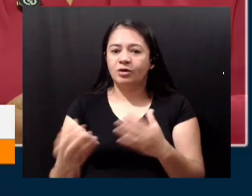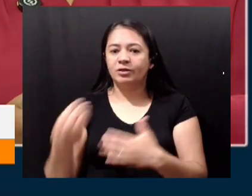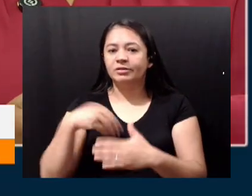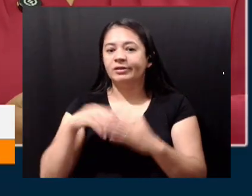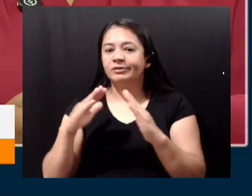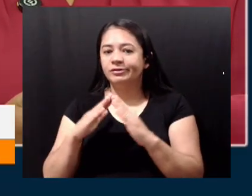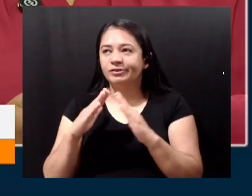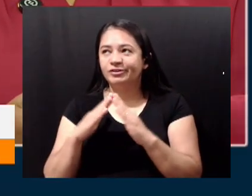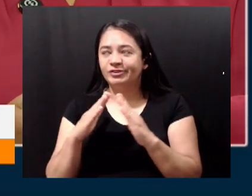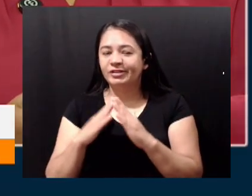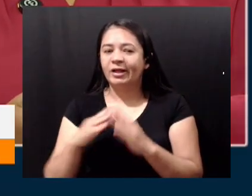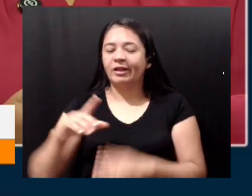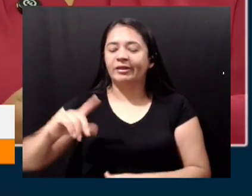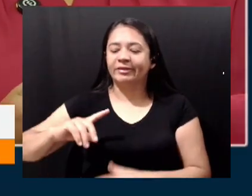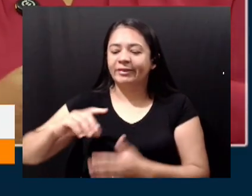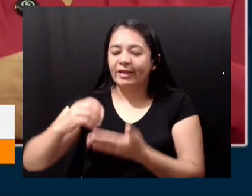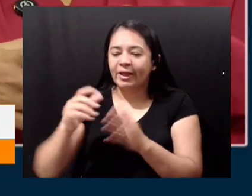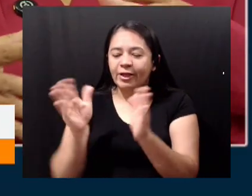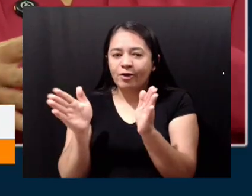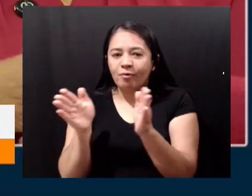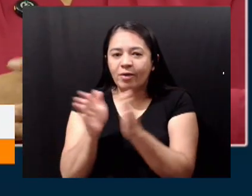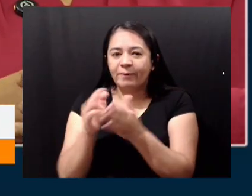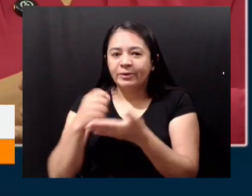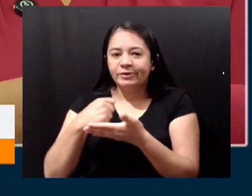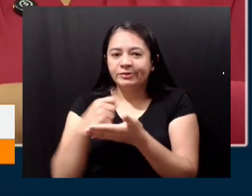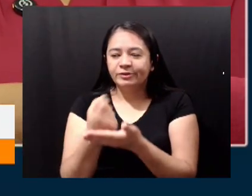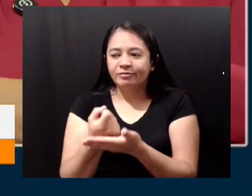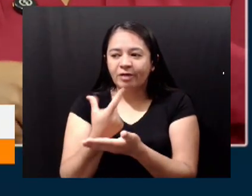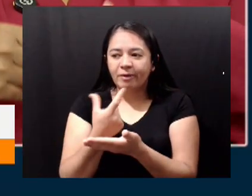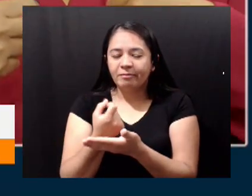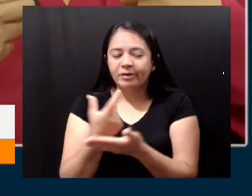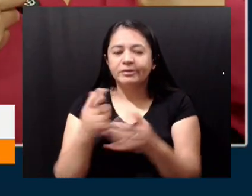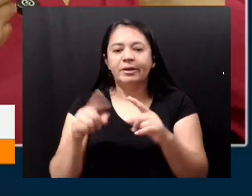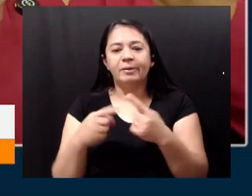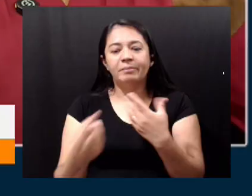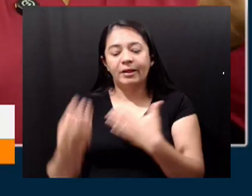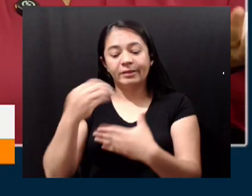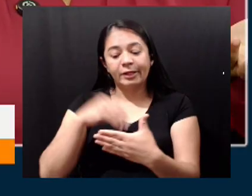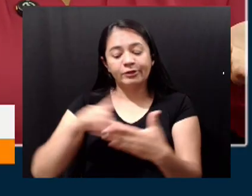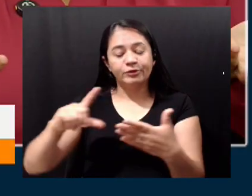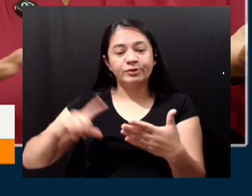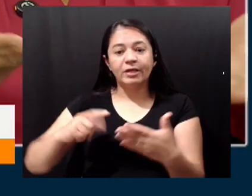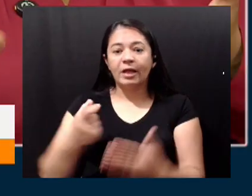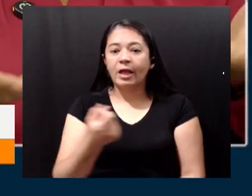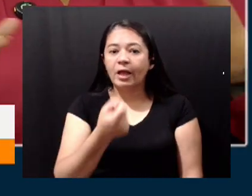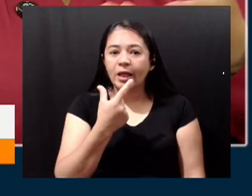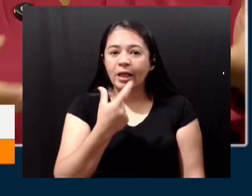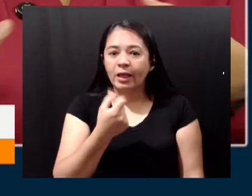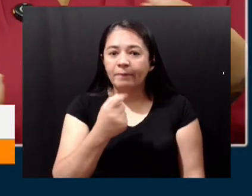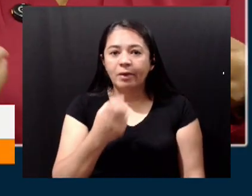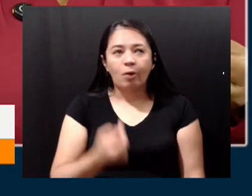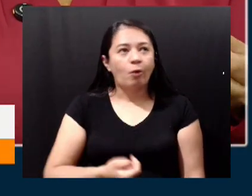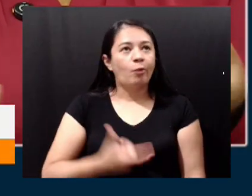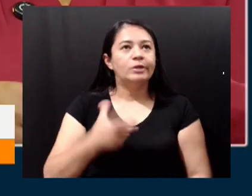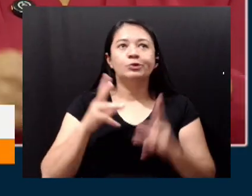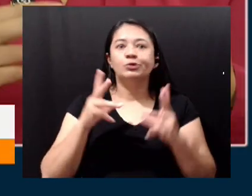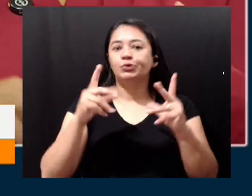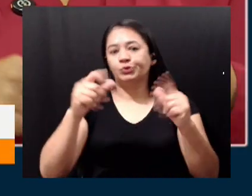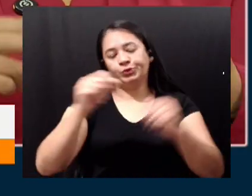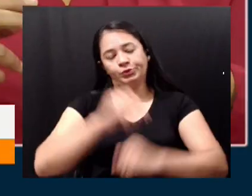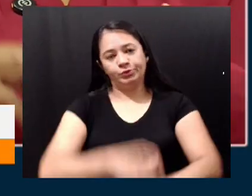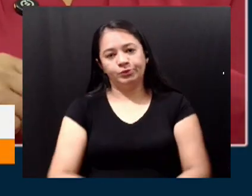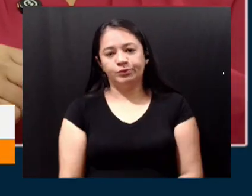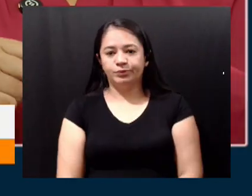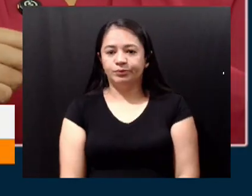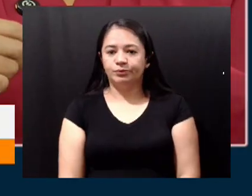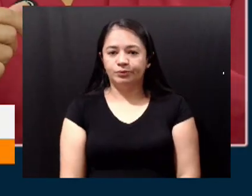farmacinha em casa, não tem como. E aí, nessa farmacinha, tem remédio para quase todos os males aí do dia a dia. A dor